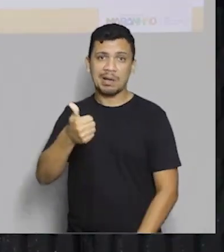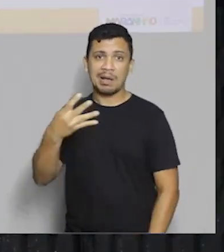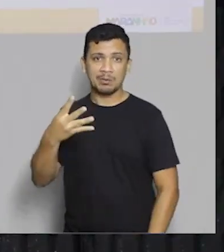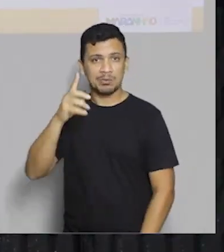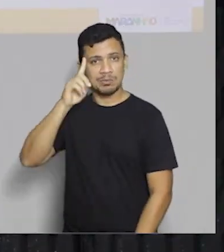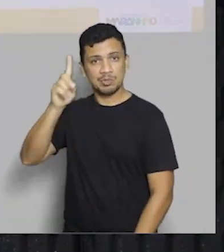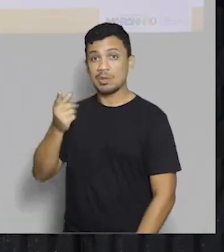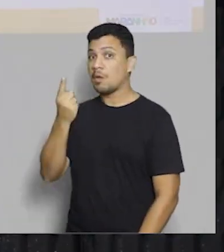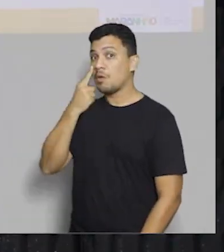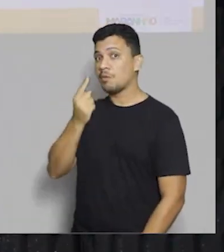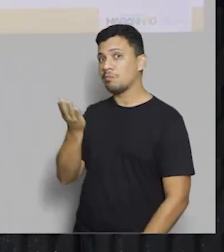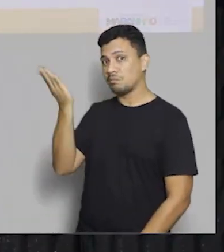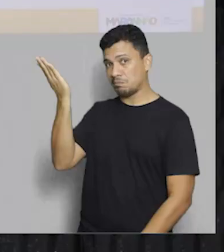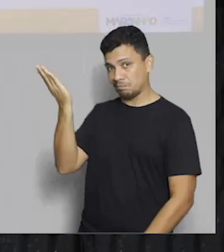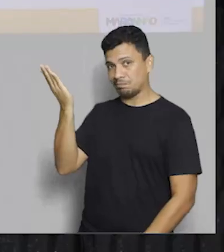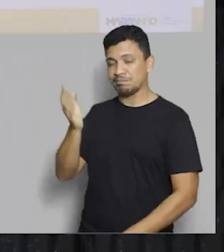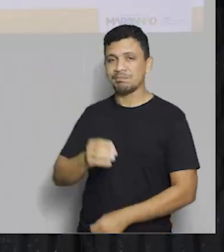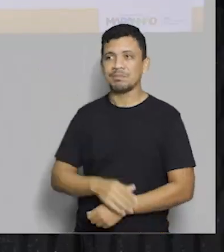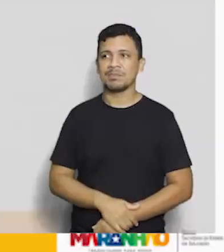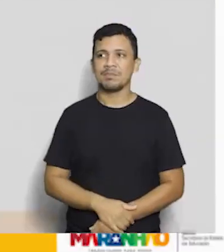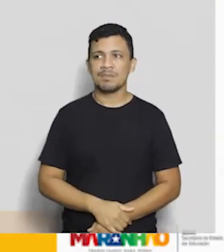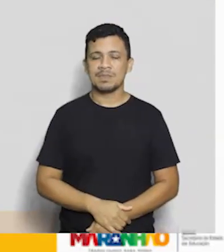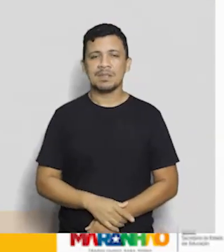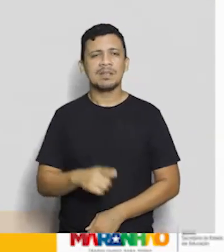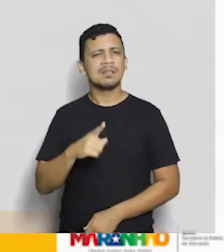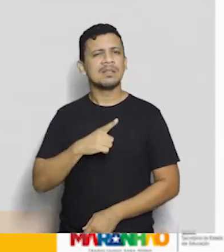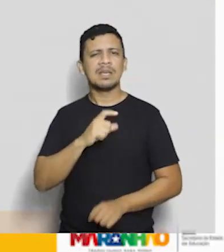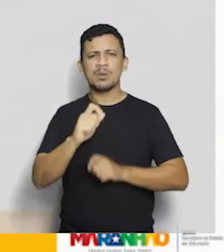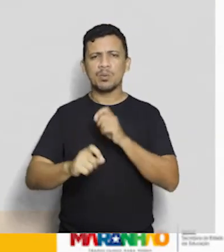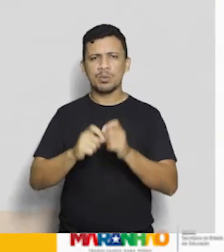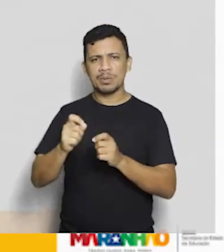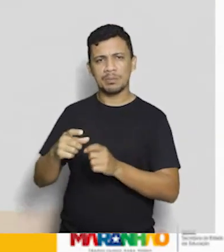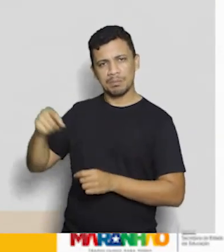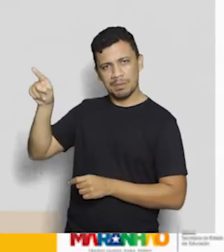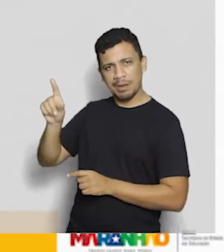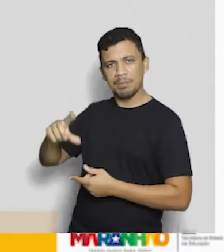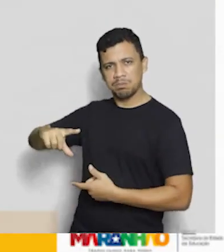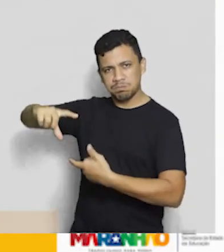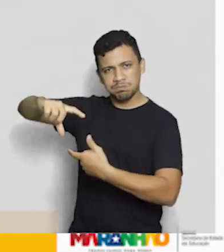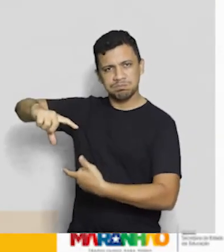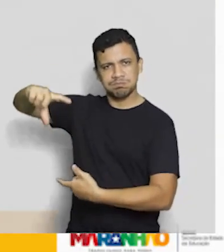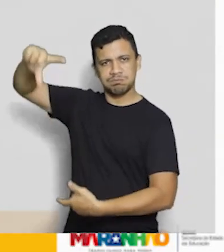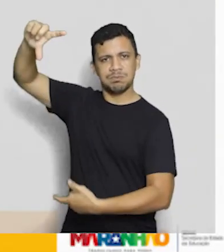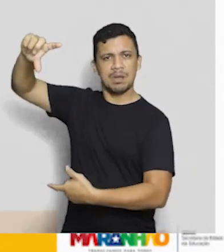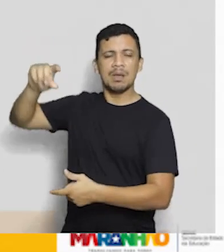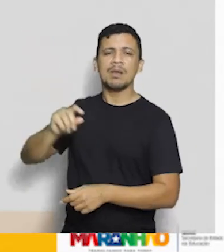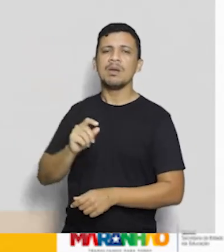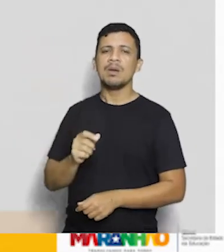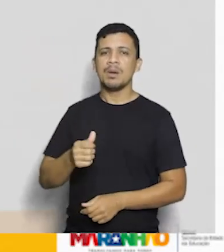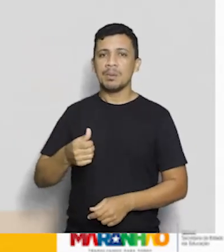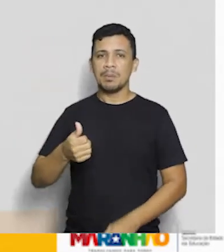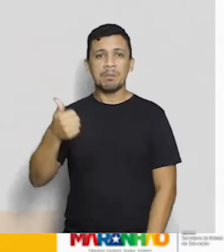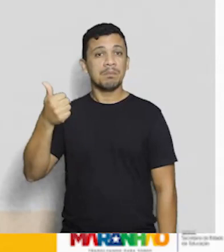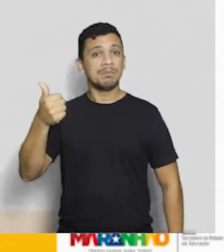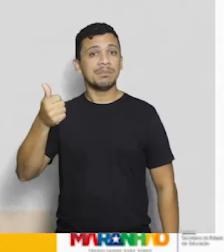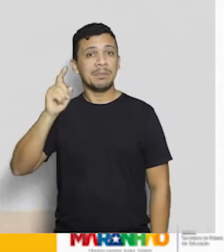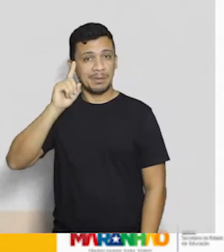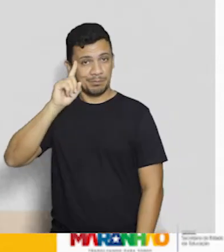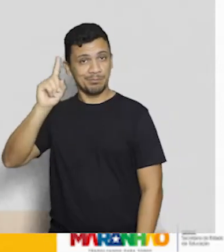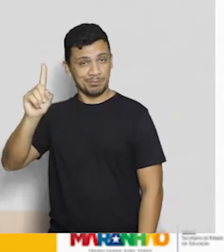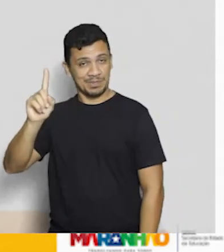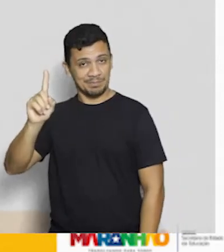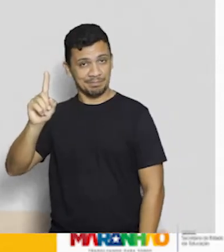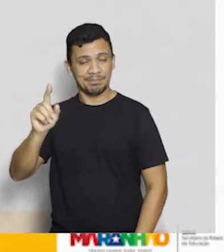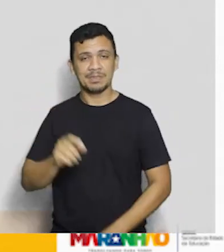o quadro, certo? Então nós temos aqui o quadro. Então no primeiro dia, né, no dia zero,